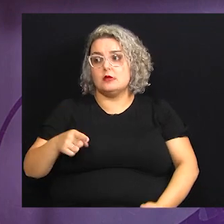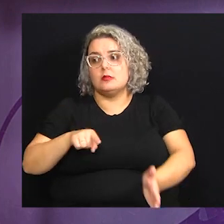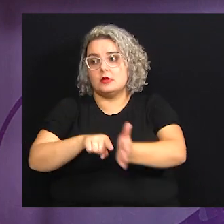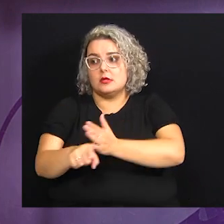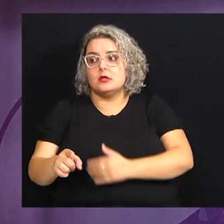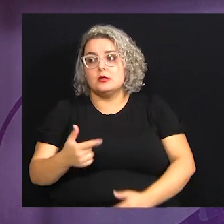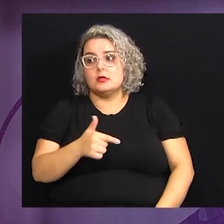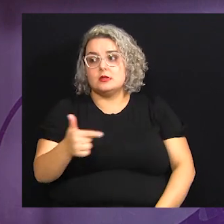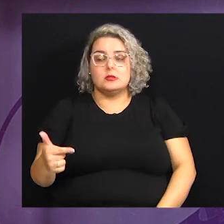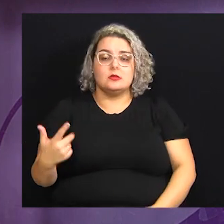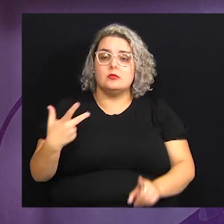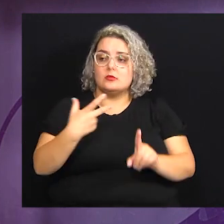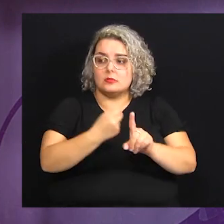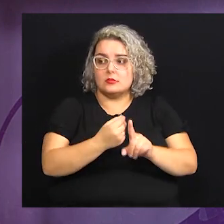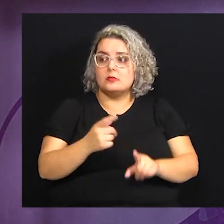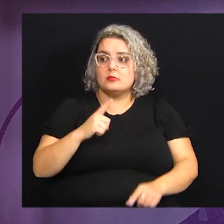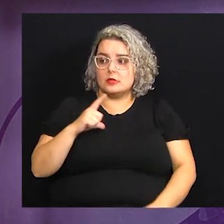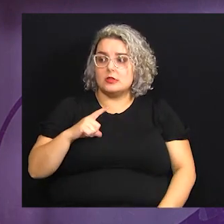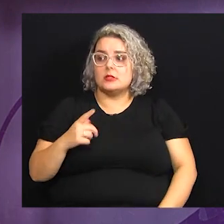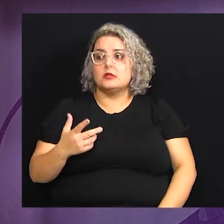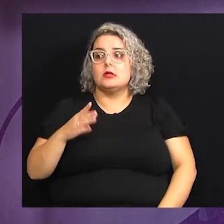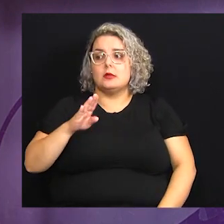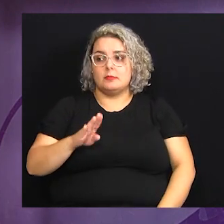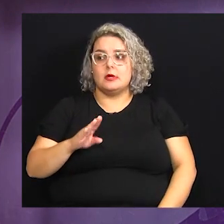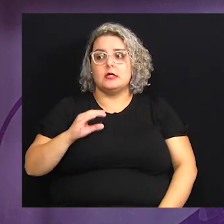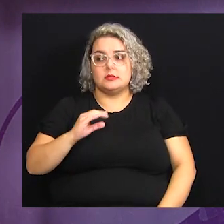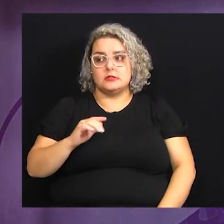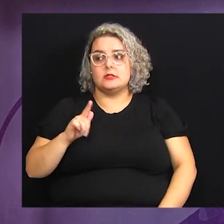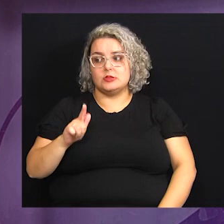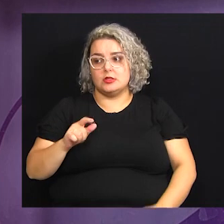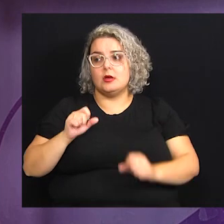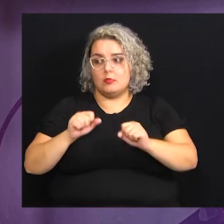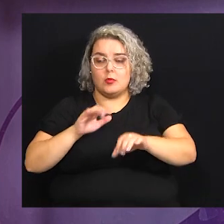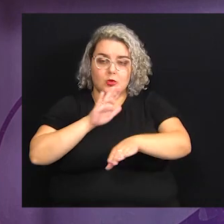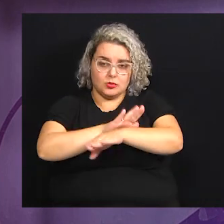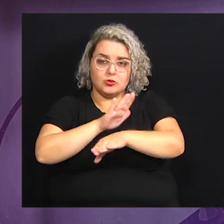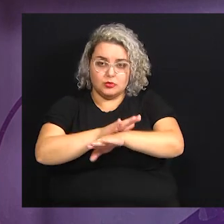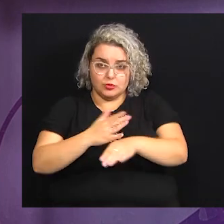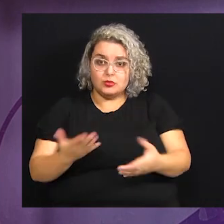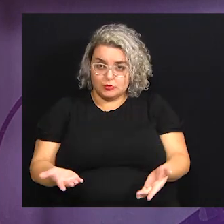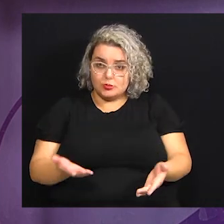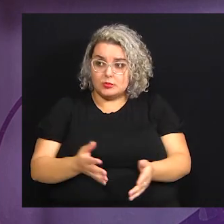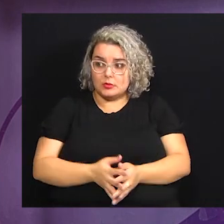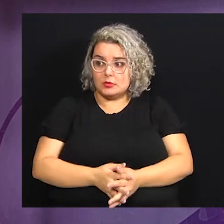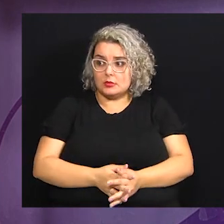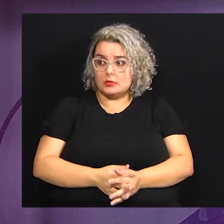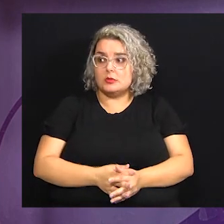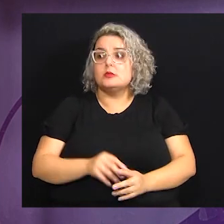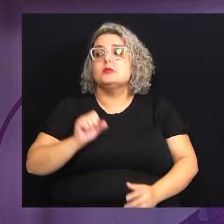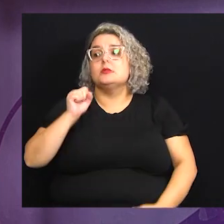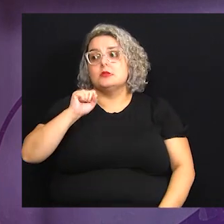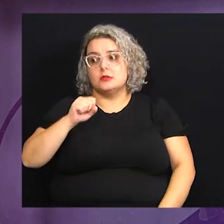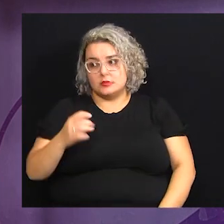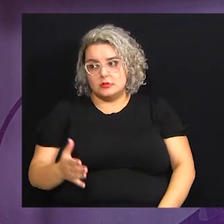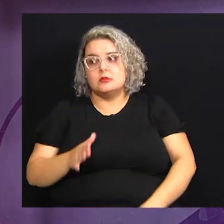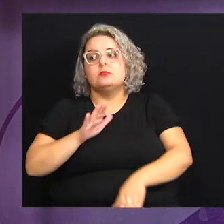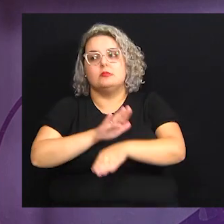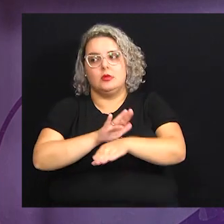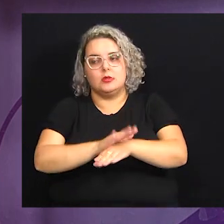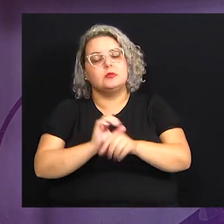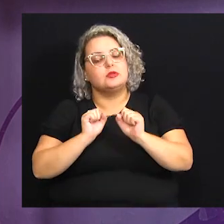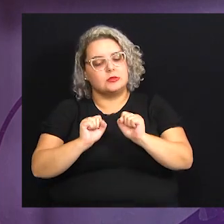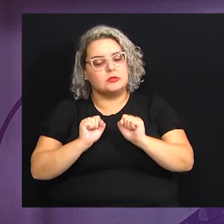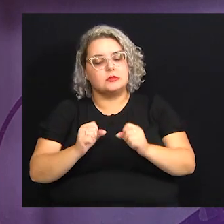próxima pergunta. Não existe vacina, mas essa BCG, ela pode ajudar e muito, né? Pode